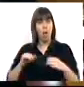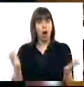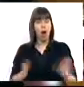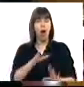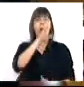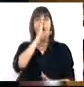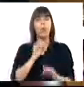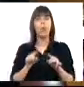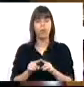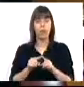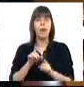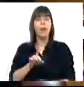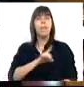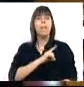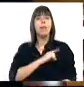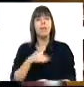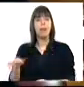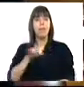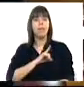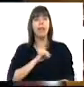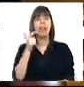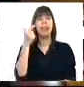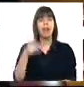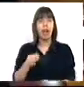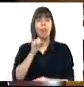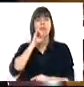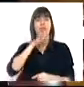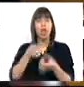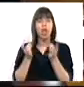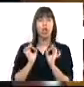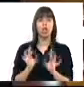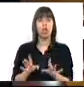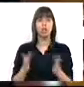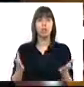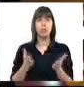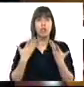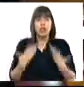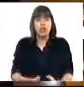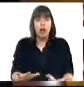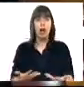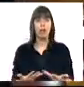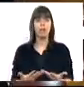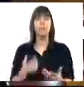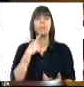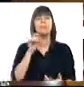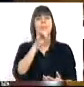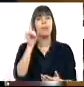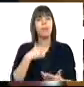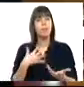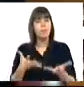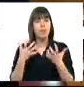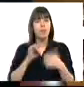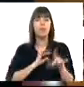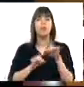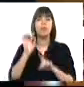o Governo para a privatização da TAP podem ser despedidos já. E a pergunta que lhe quero fazer,